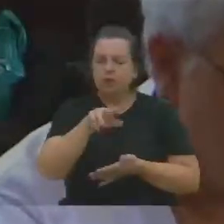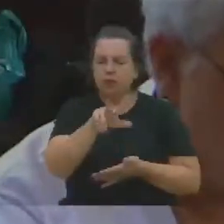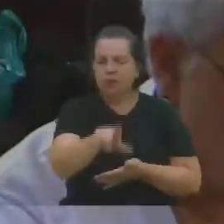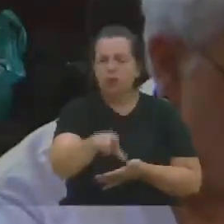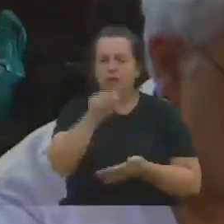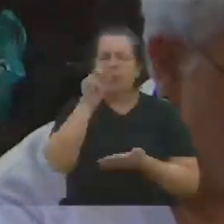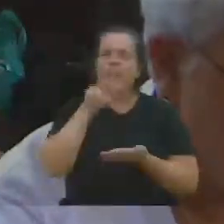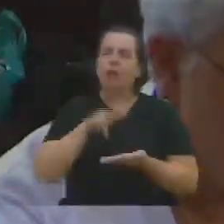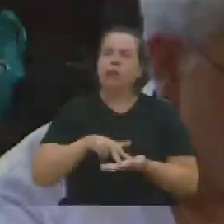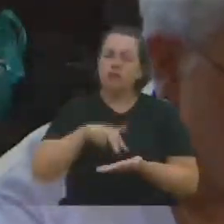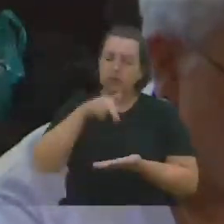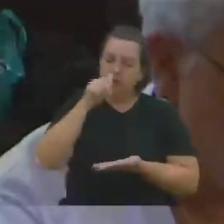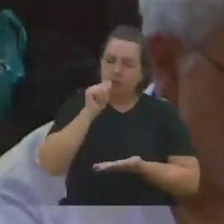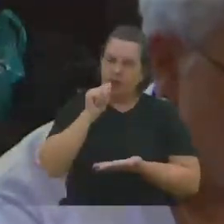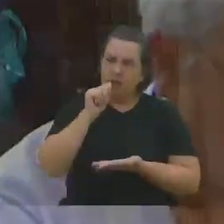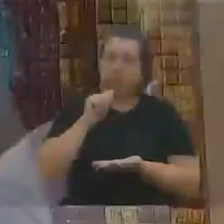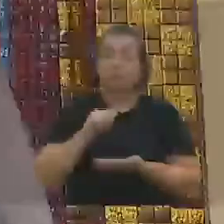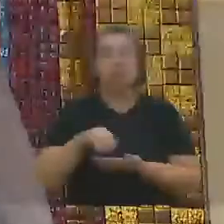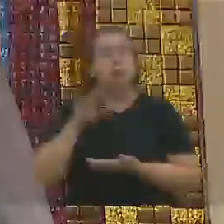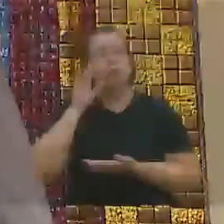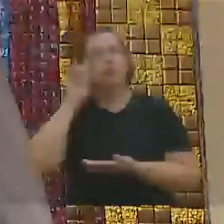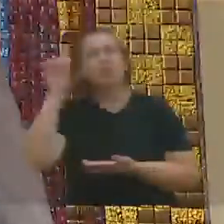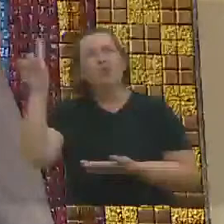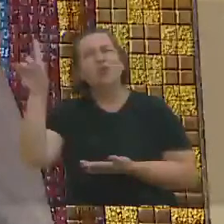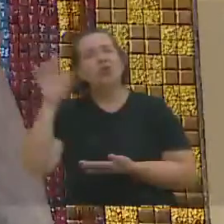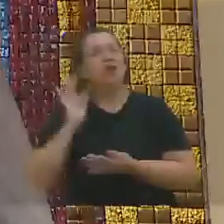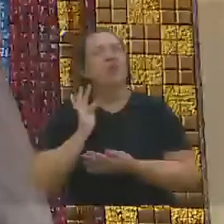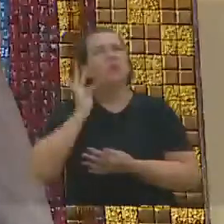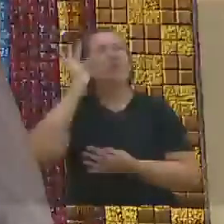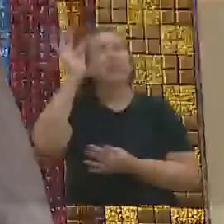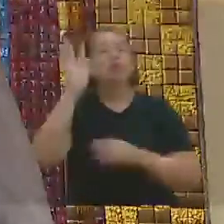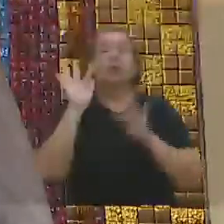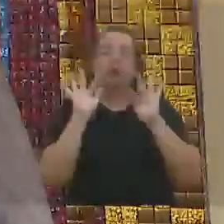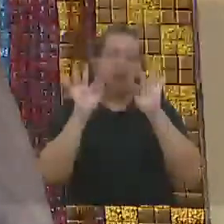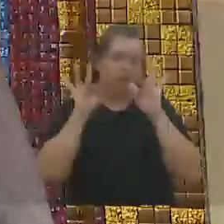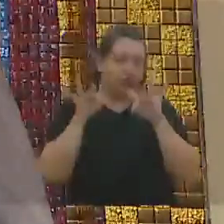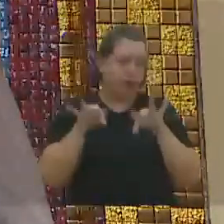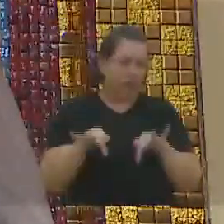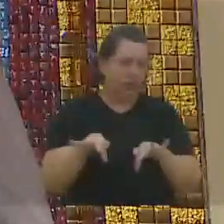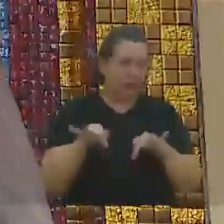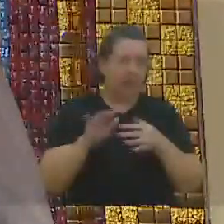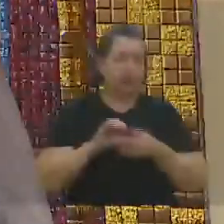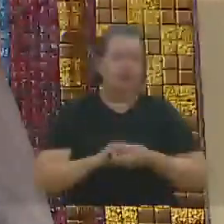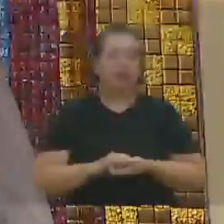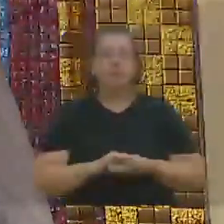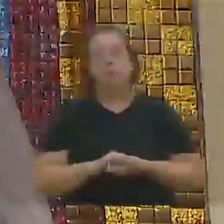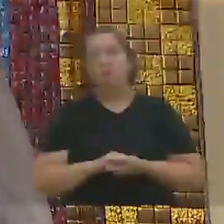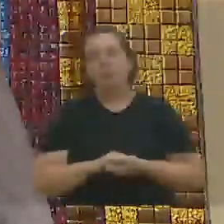Ressuscitarei, eu ressuscitarei.